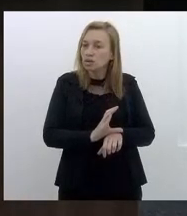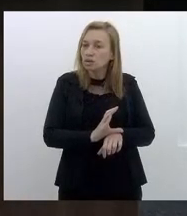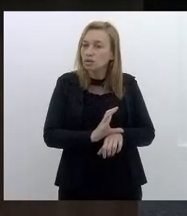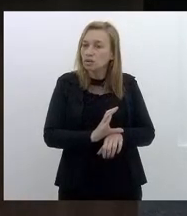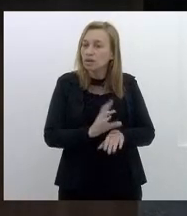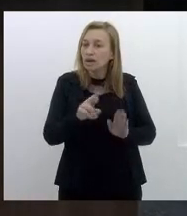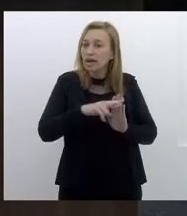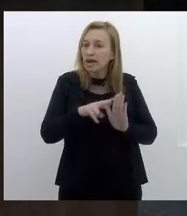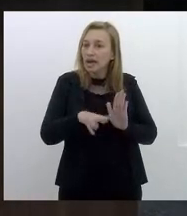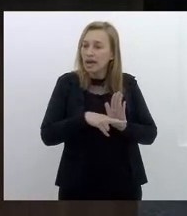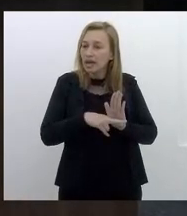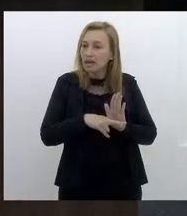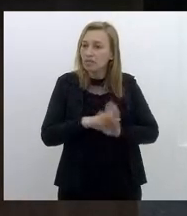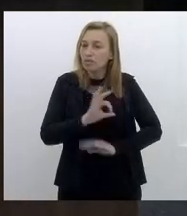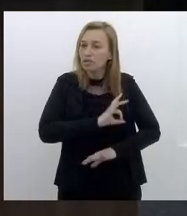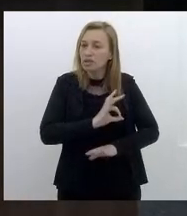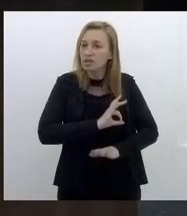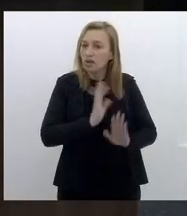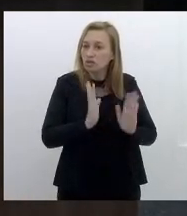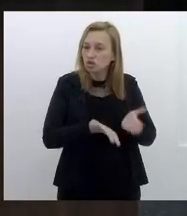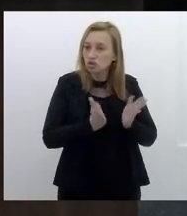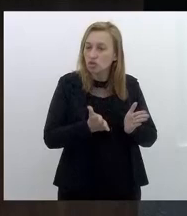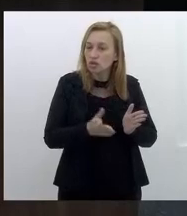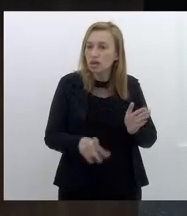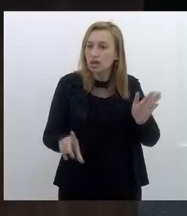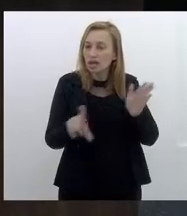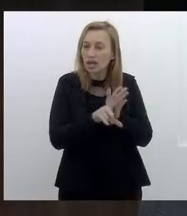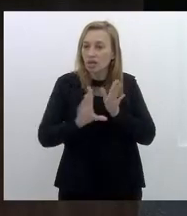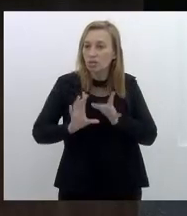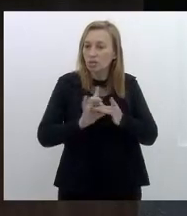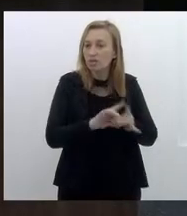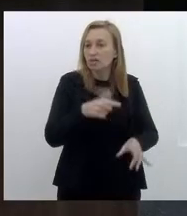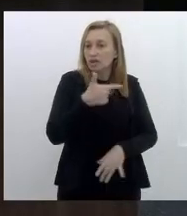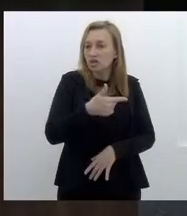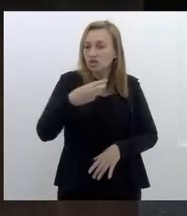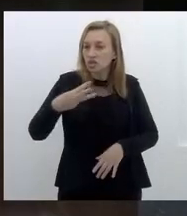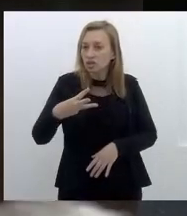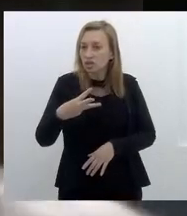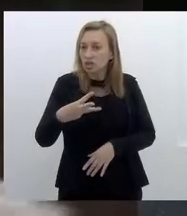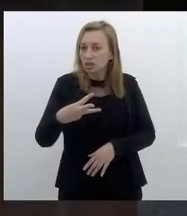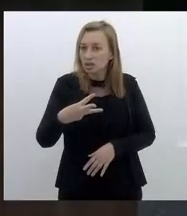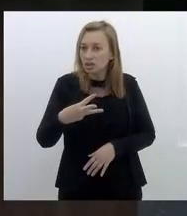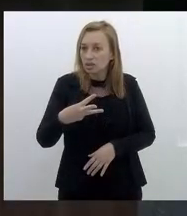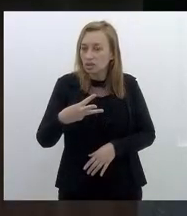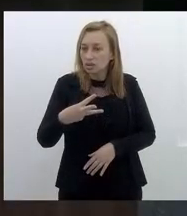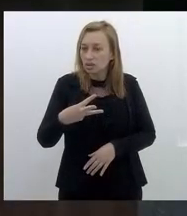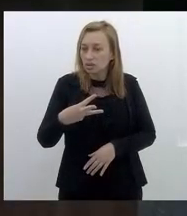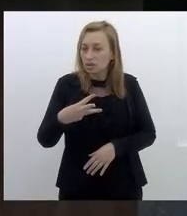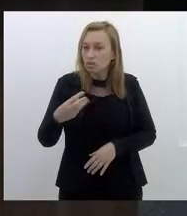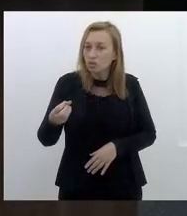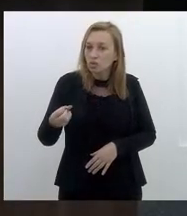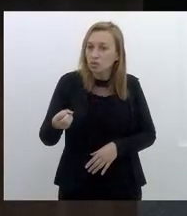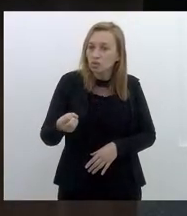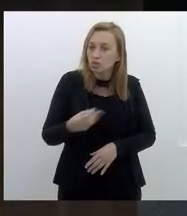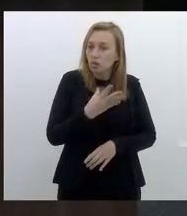regras atuais e ali complementar né 23 para os novos servidores